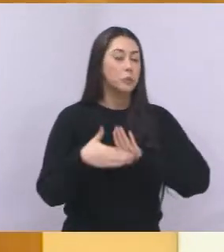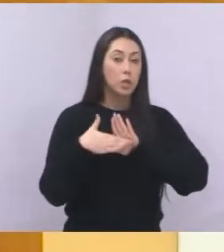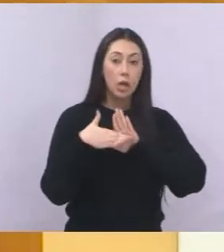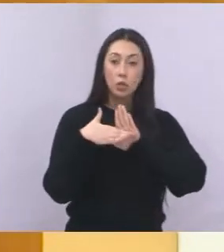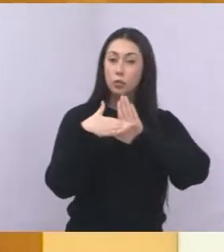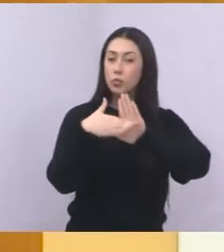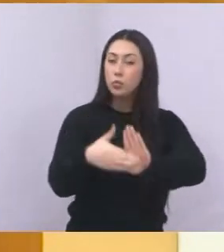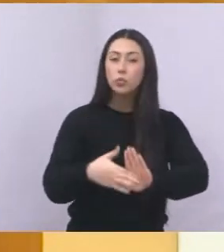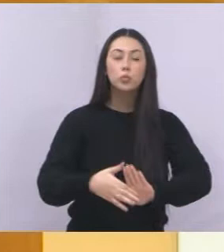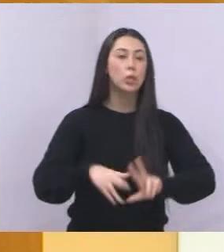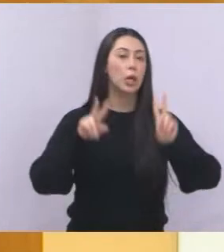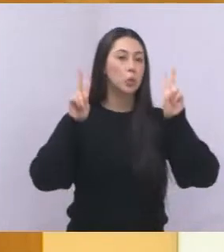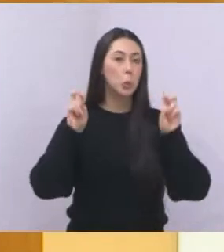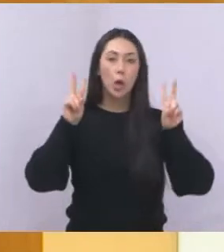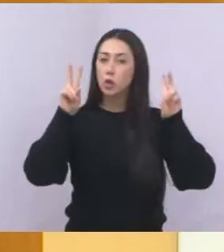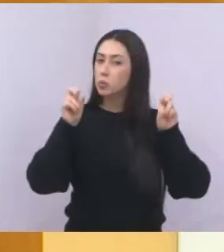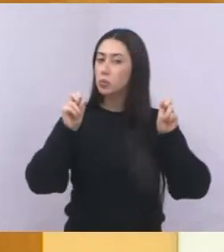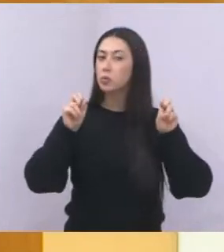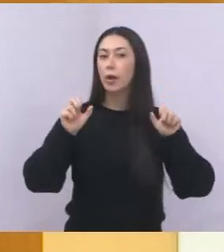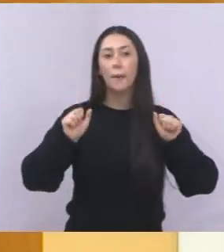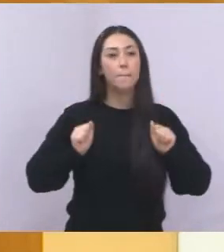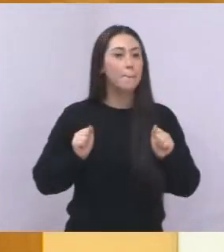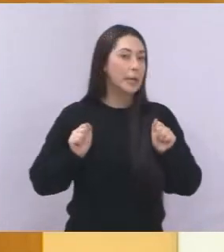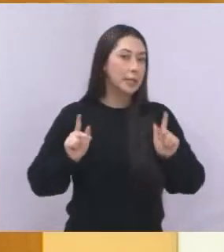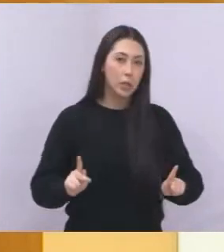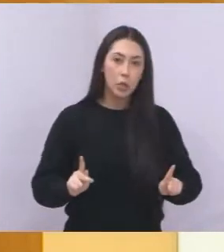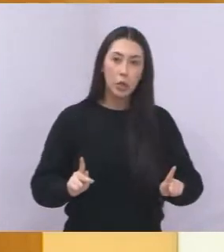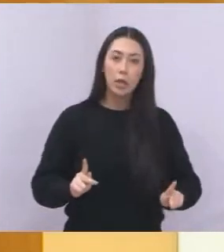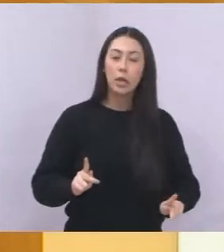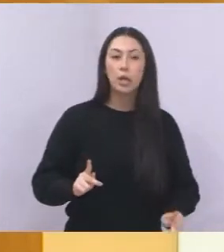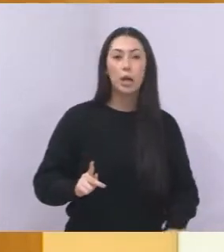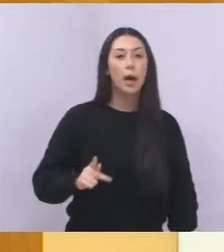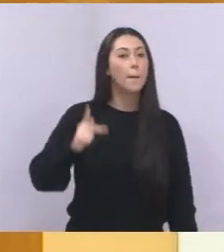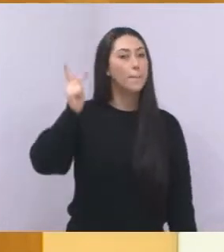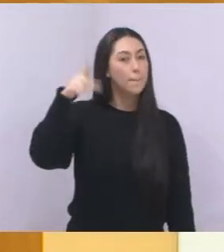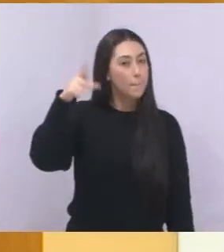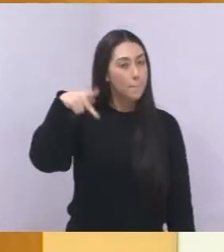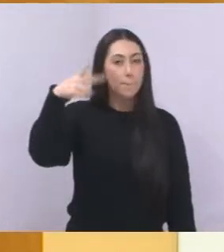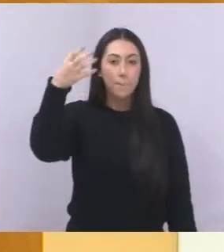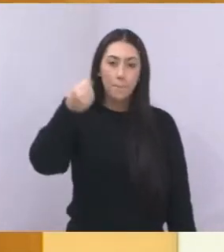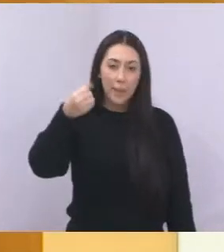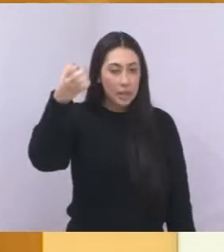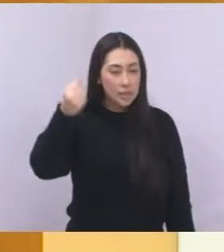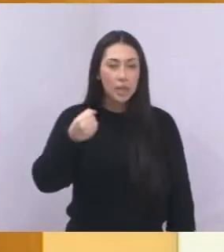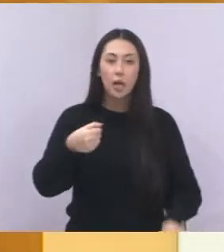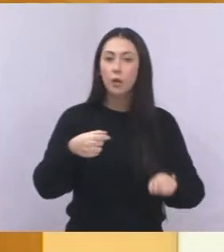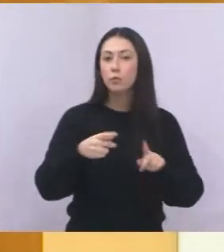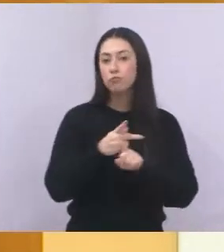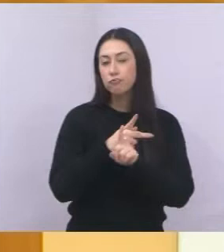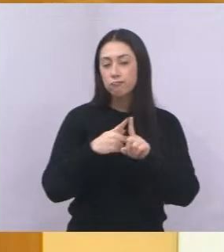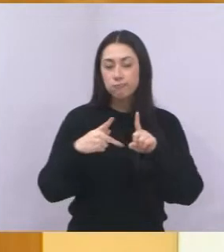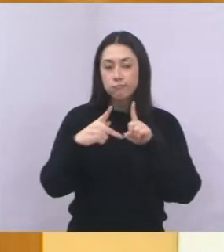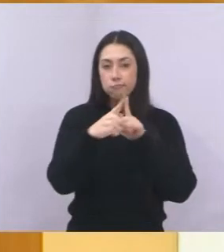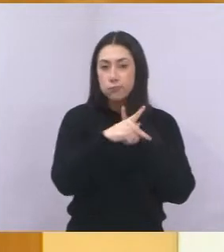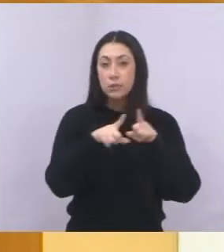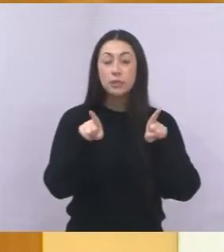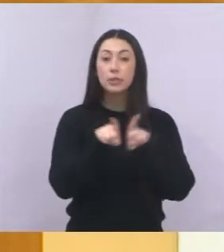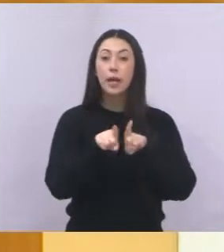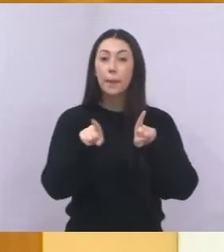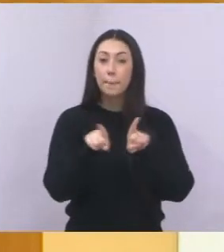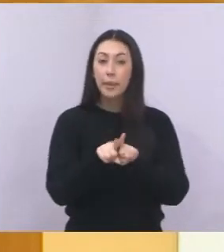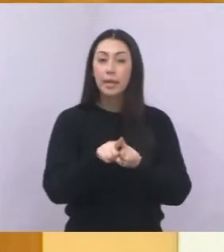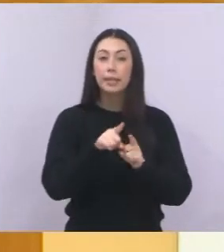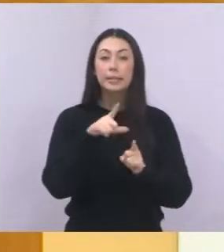de aposentadoria e pensões concedidas no regime próprio de previdência social incidirá sobre